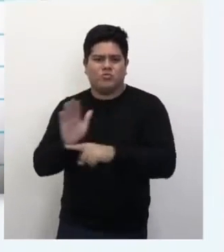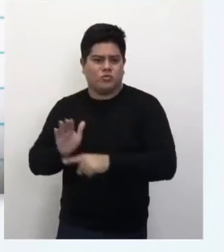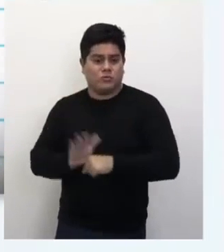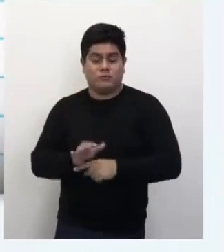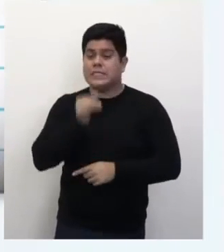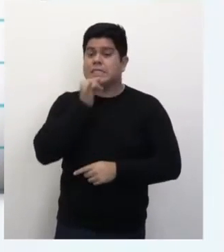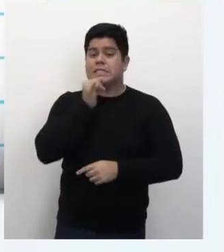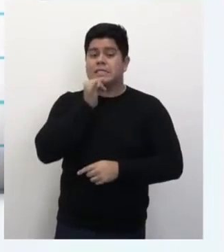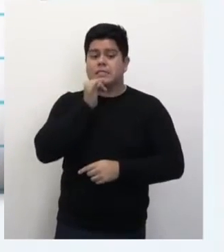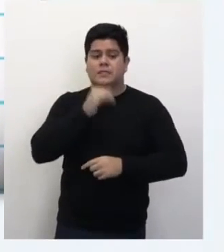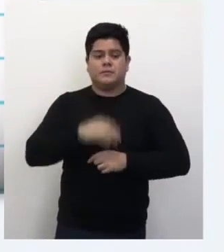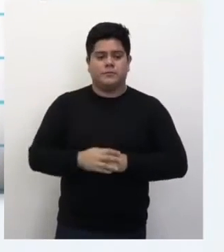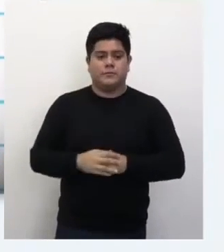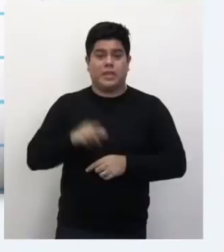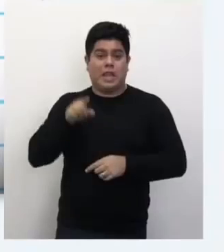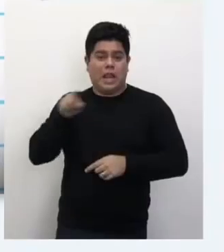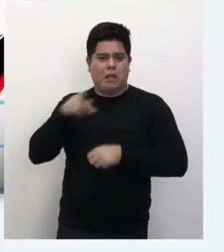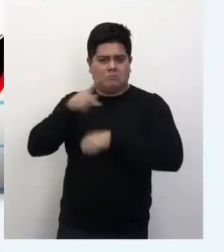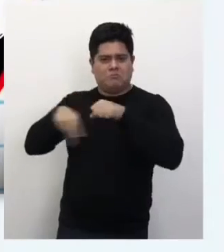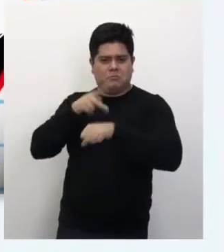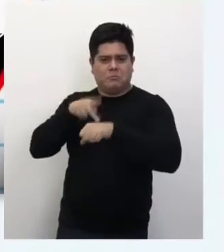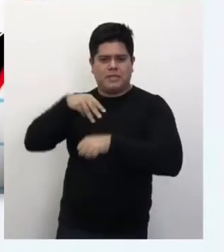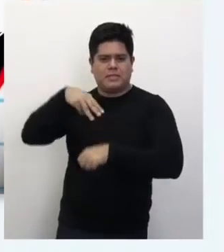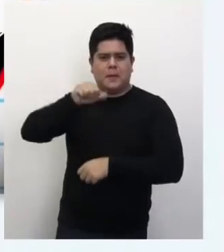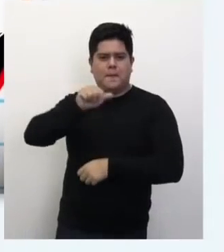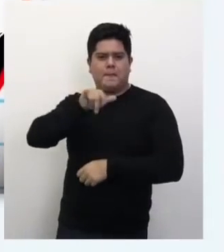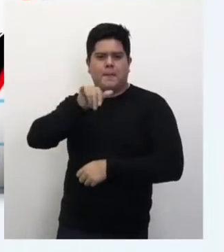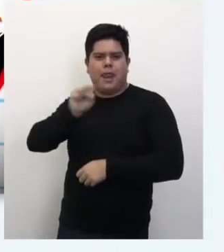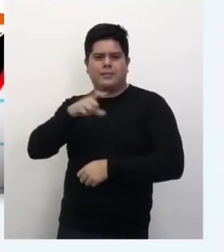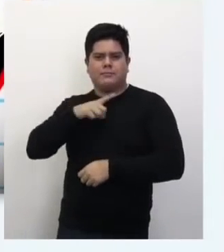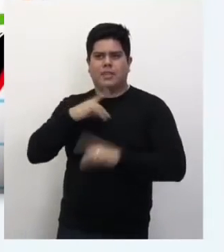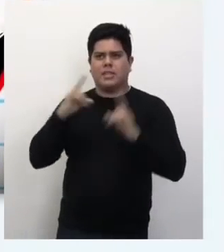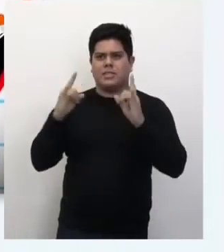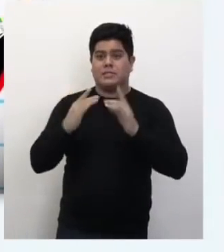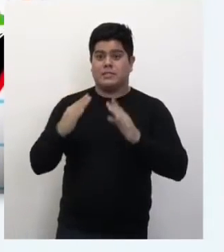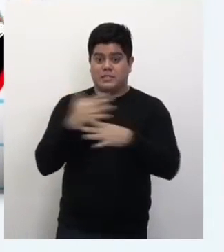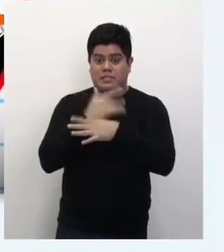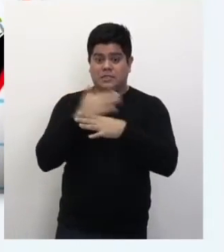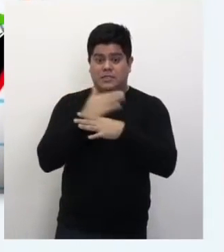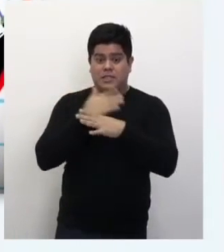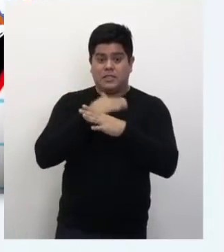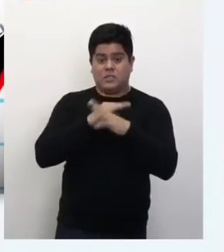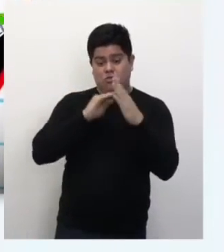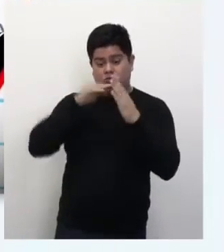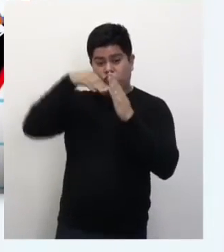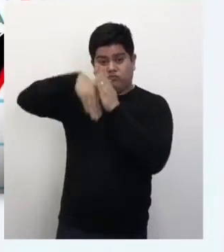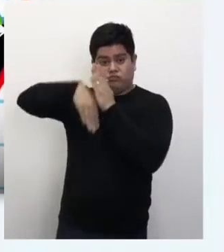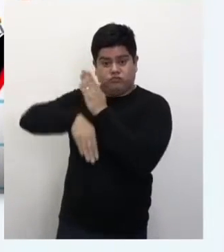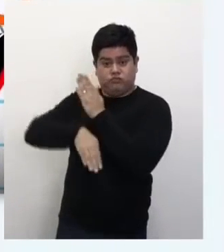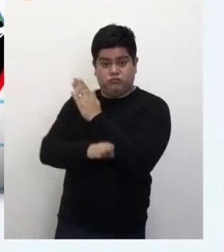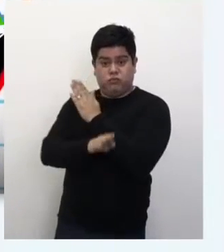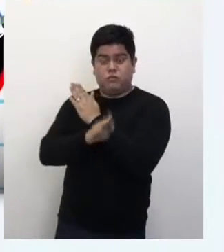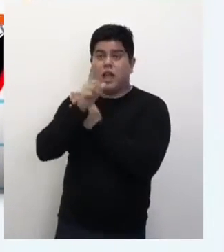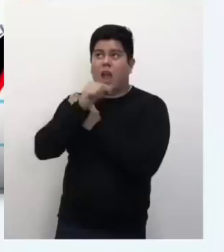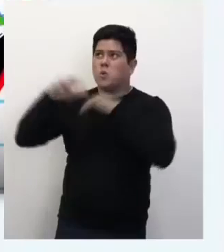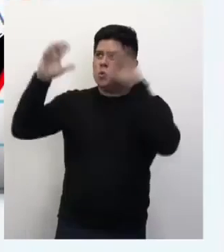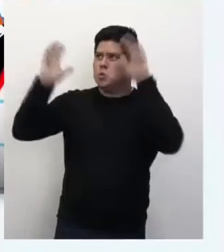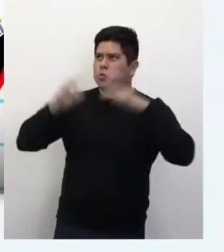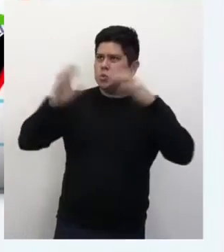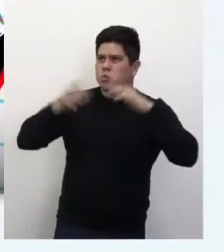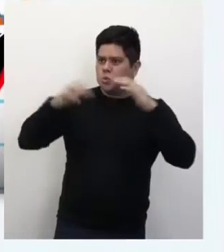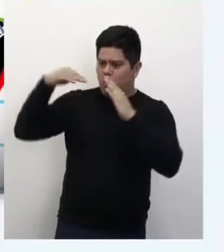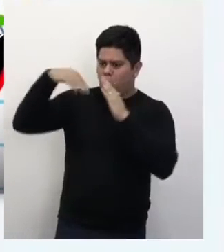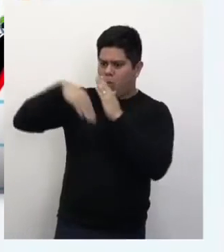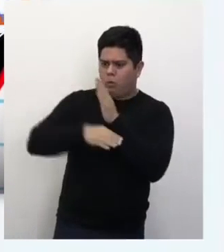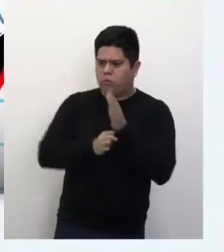exemplo, em Kuala Lumpur, na Malásia, existe um túnel rodoviário projetado para drenar grandes volumes de água da chuva, podendo evitar inundações